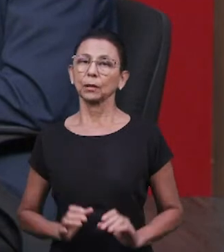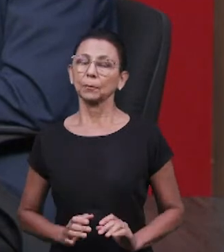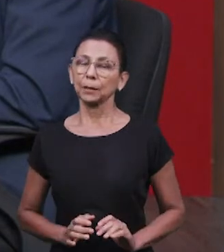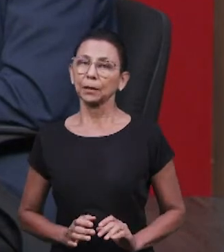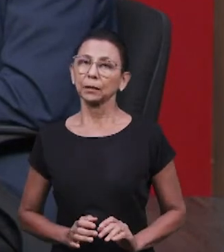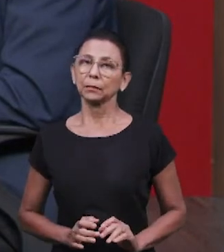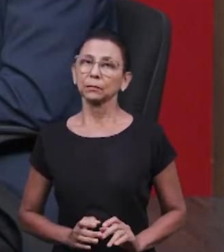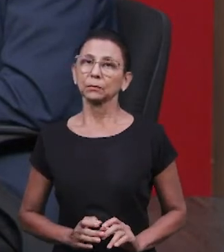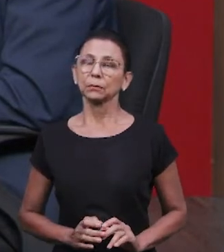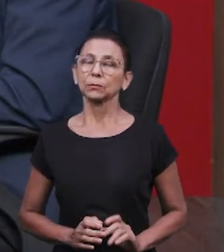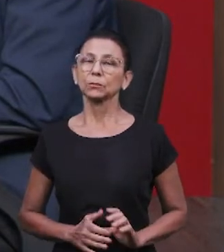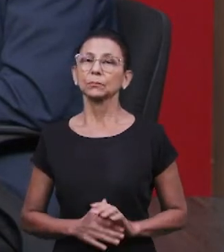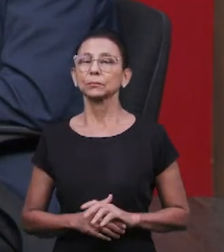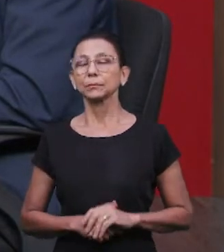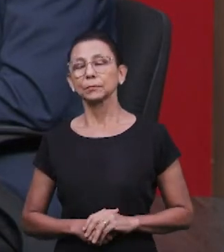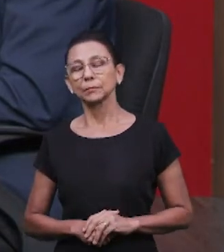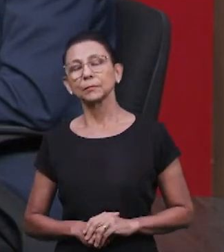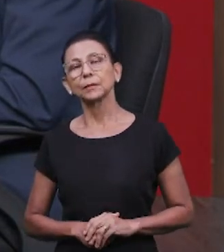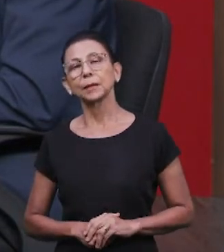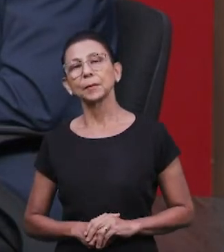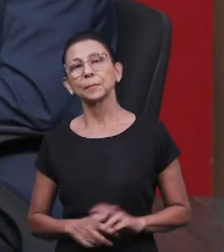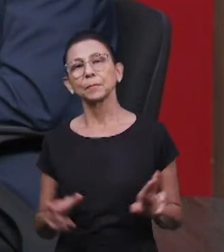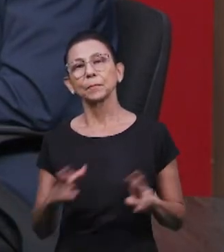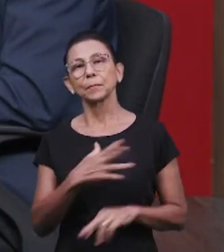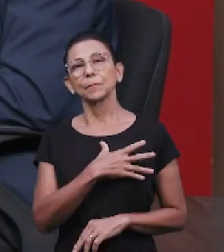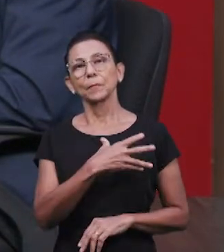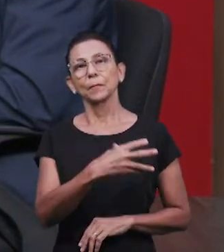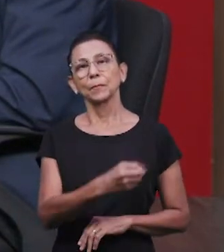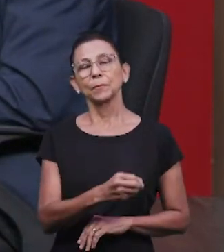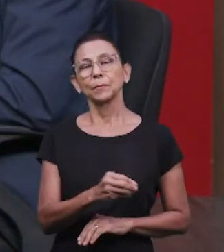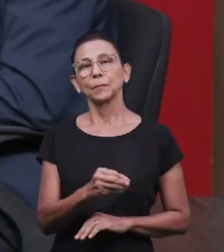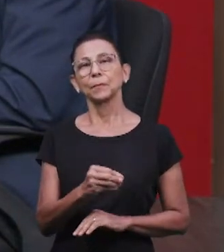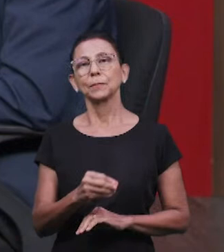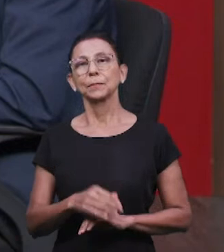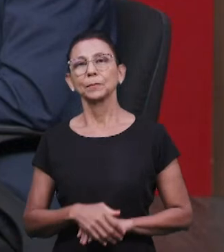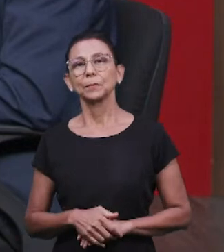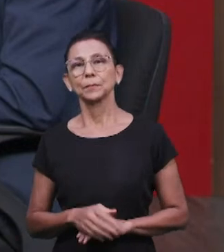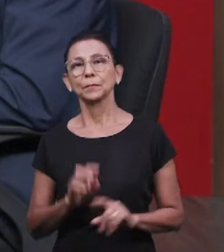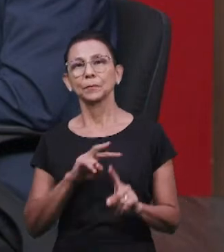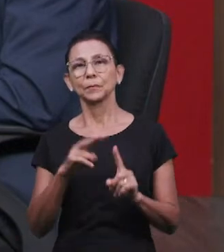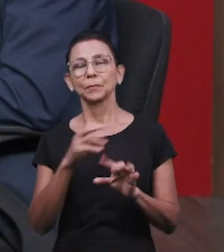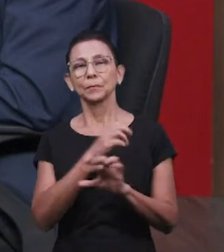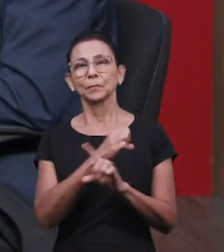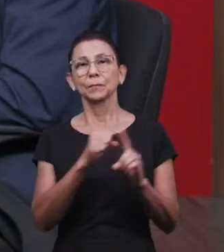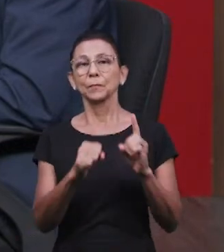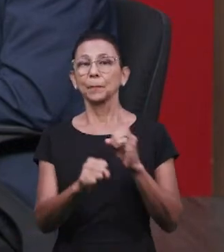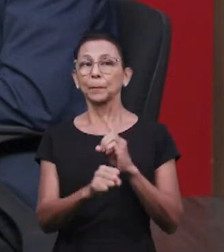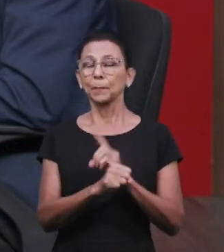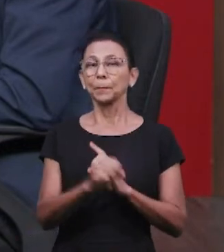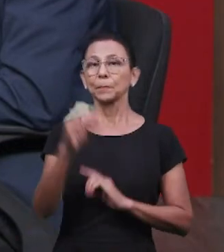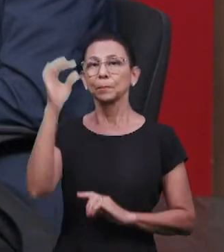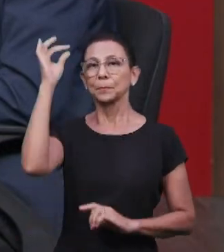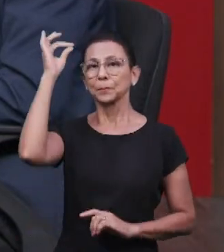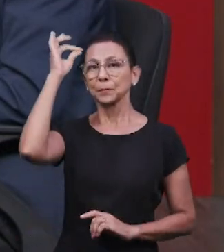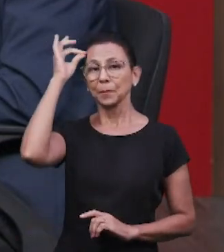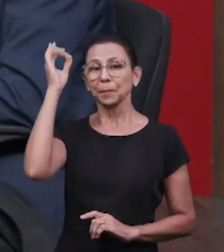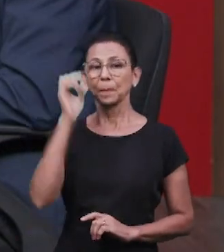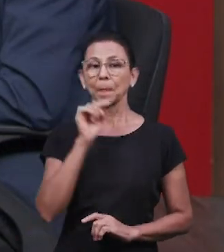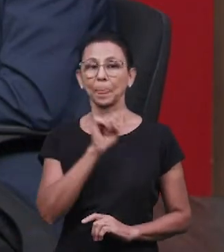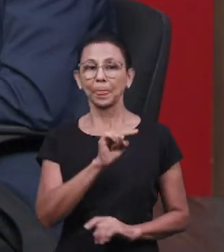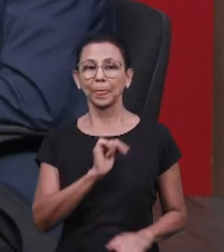sob o aspecto humano, social, de família, para evitar que aquela criança na sua formação de caráter